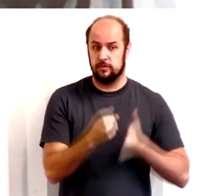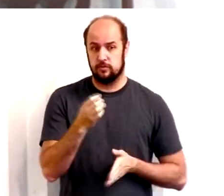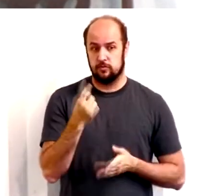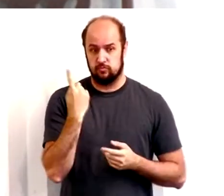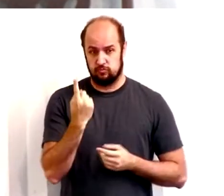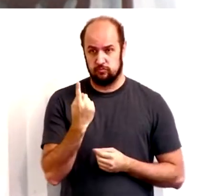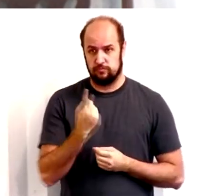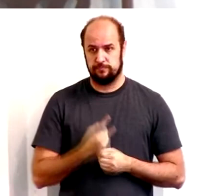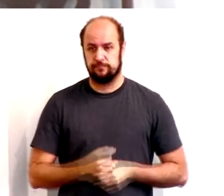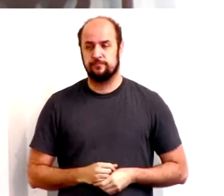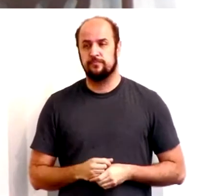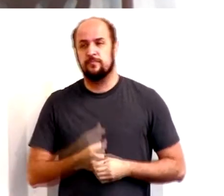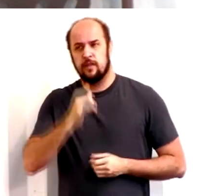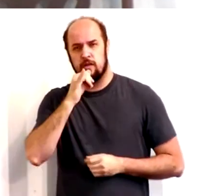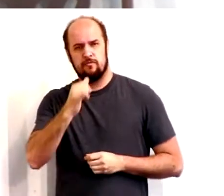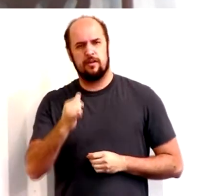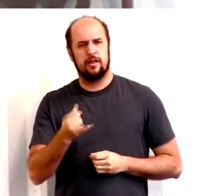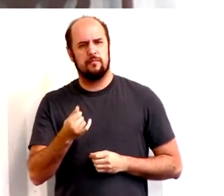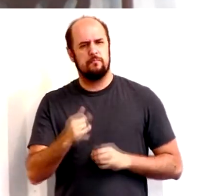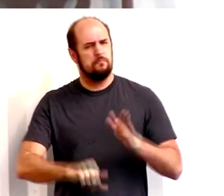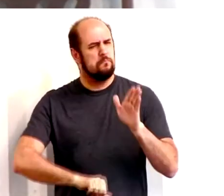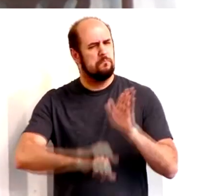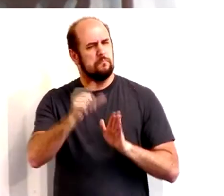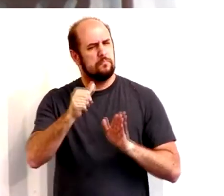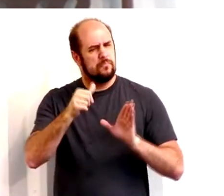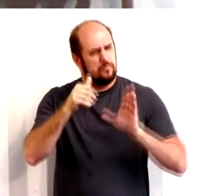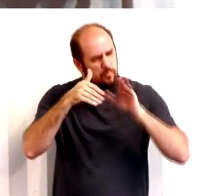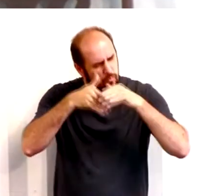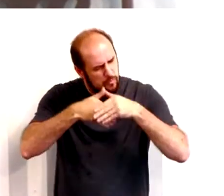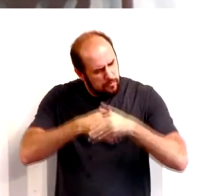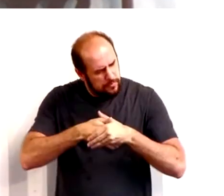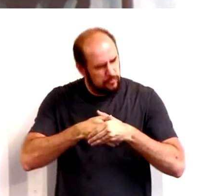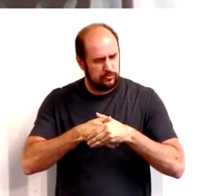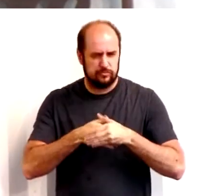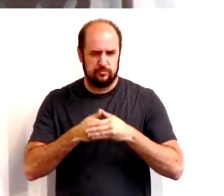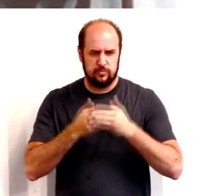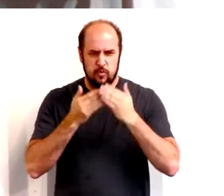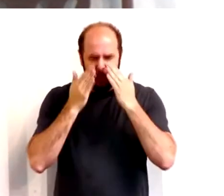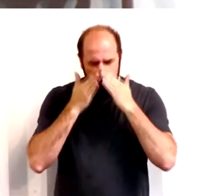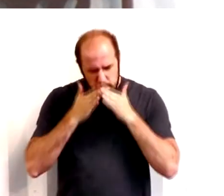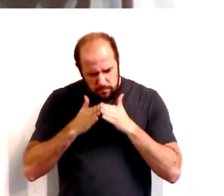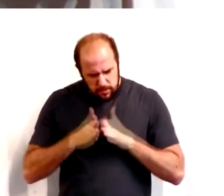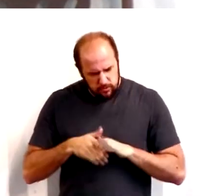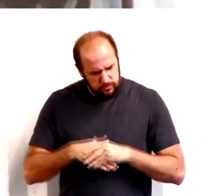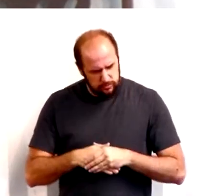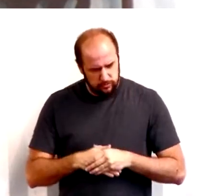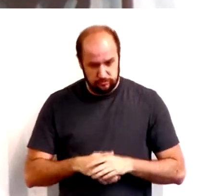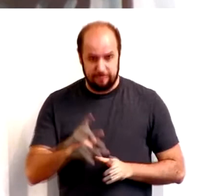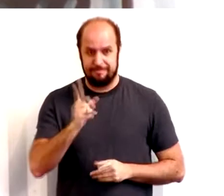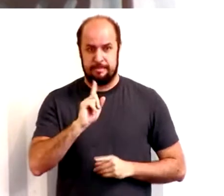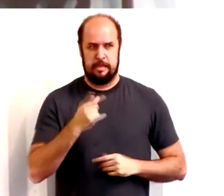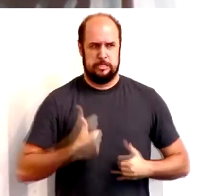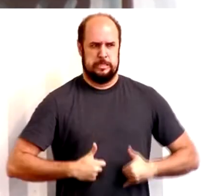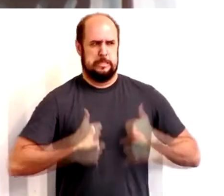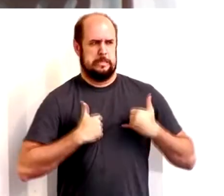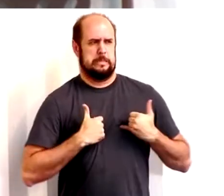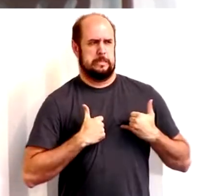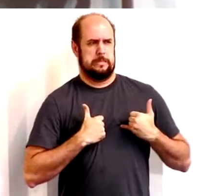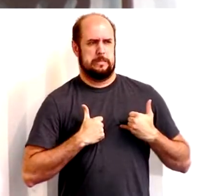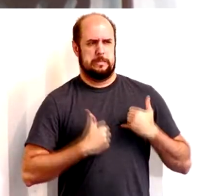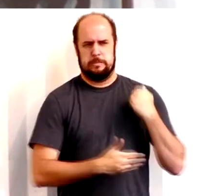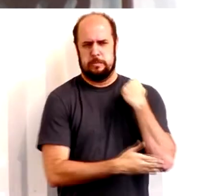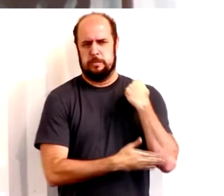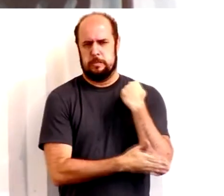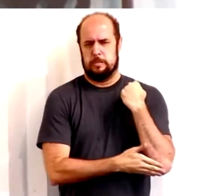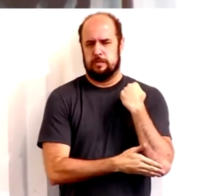1, que é a humildade. Nada faça por partidarismo ou vanglória, mas por humildade. E depois,